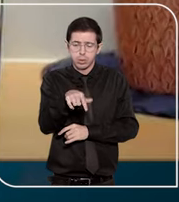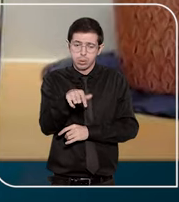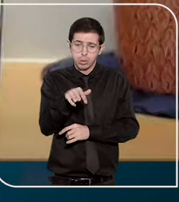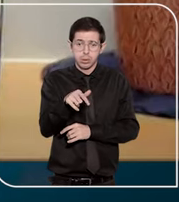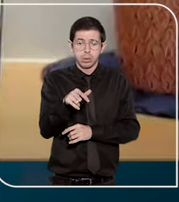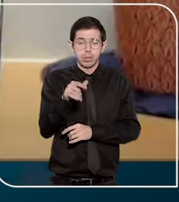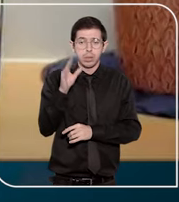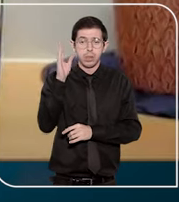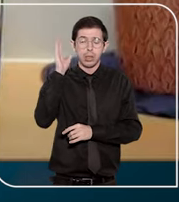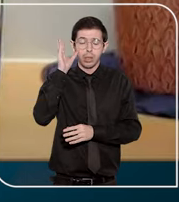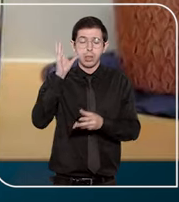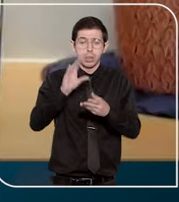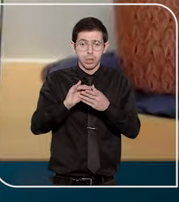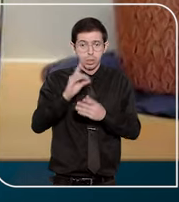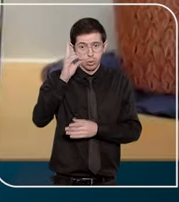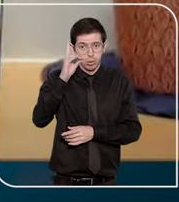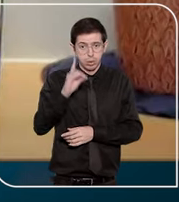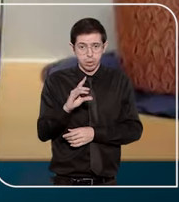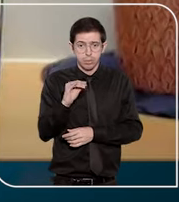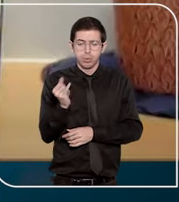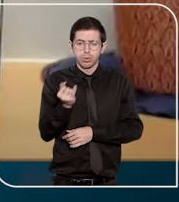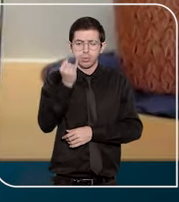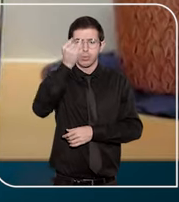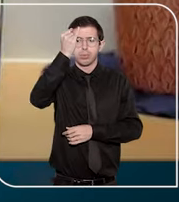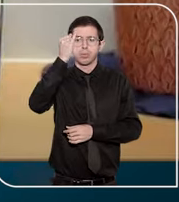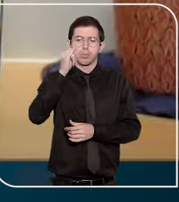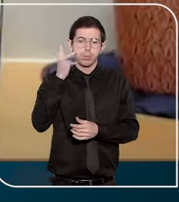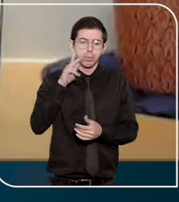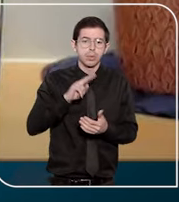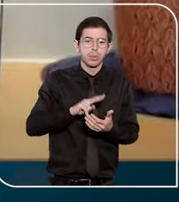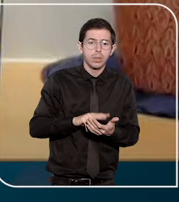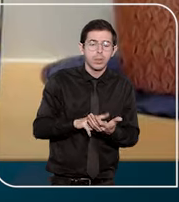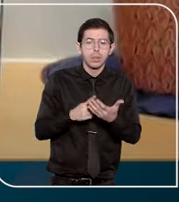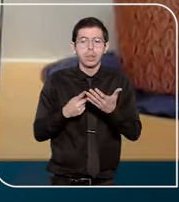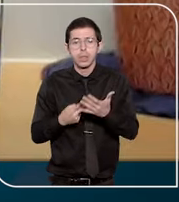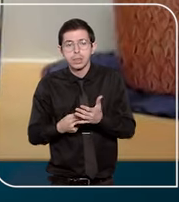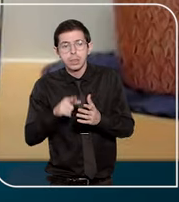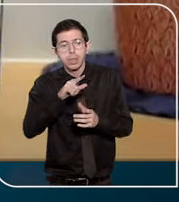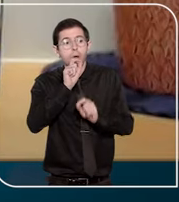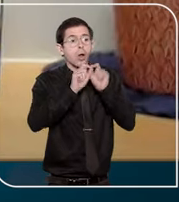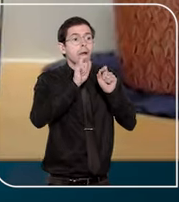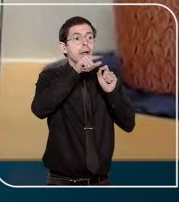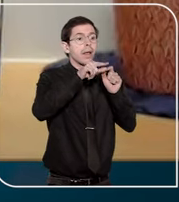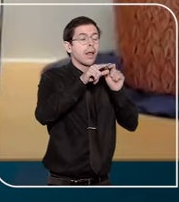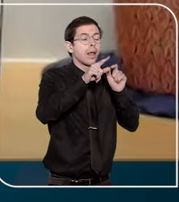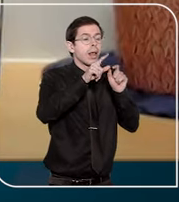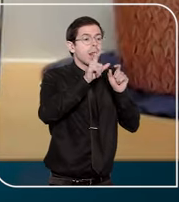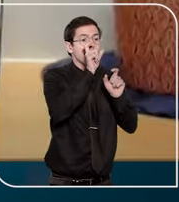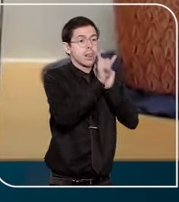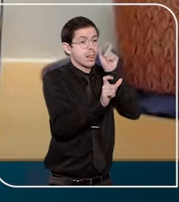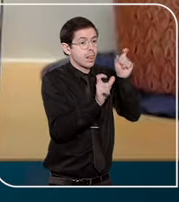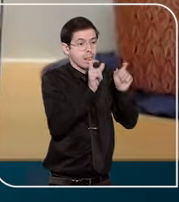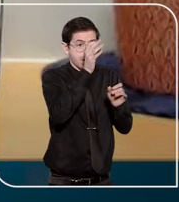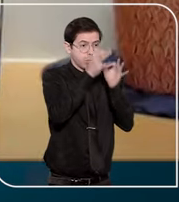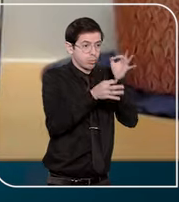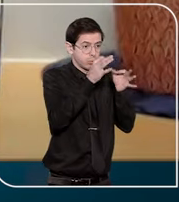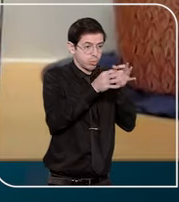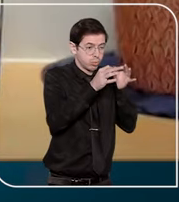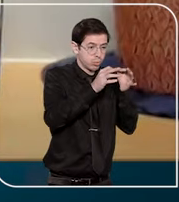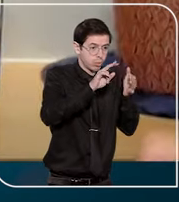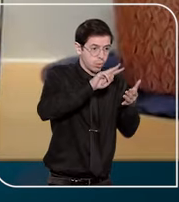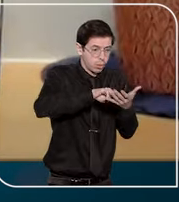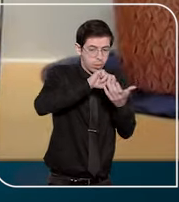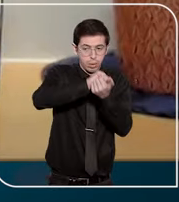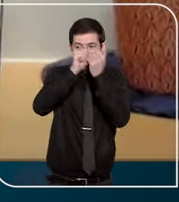muito importante de traduzir esse juridiquês que a gente vive dentro dos tribunais para